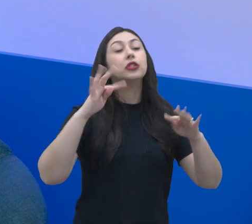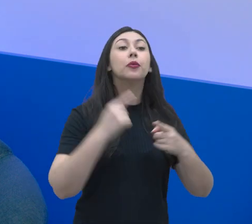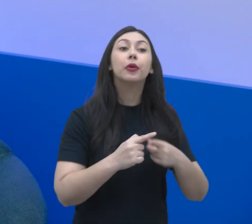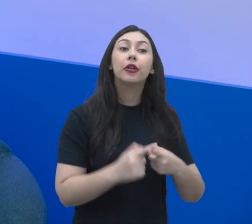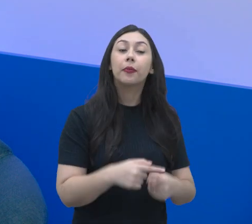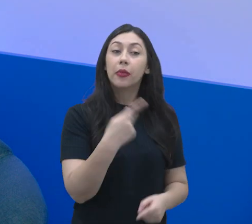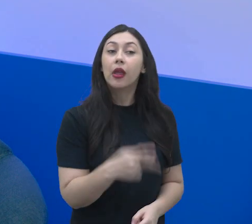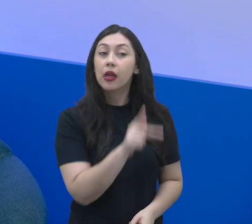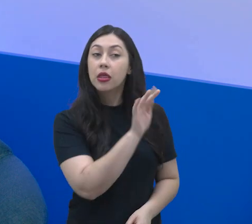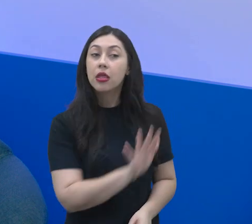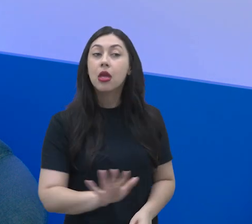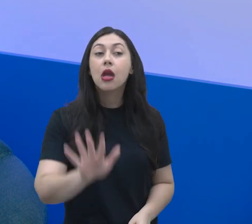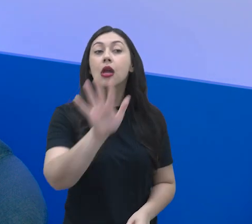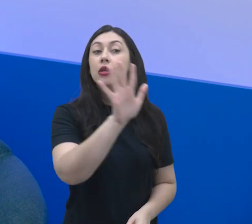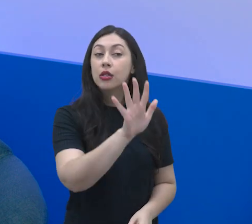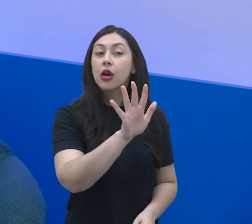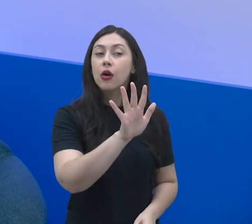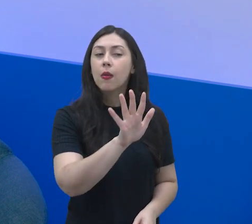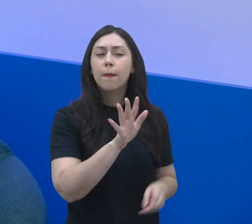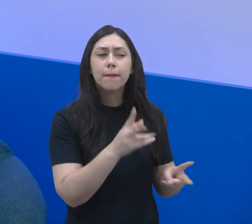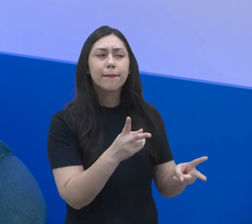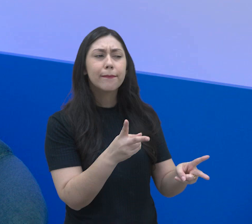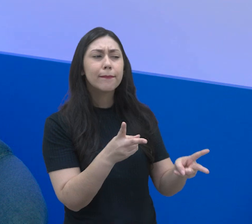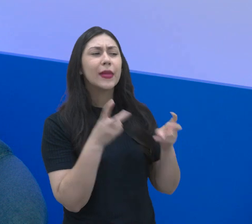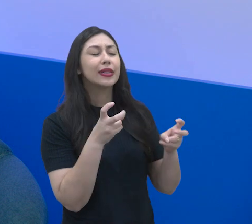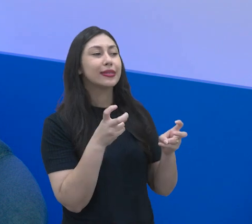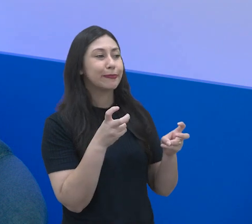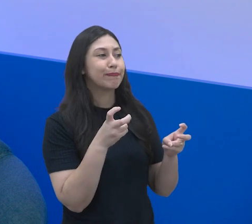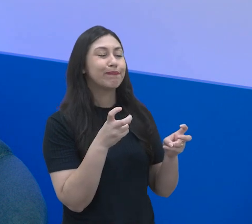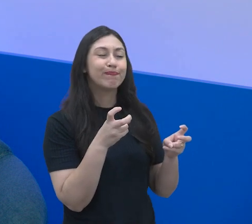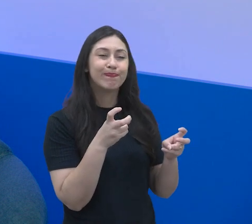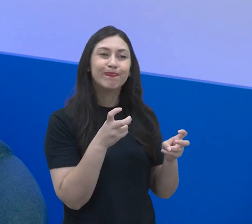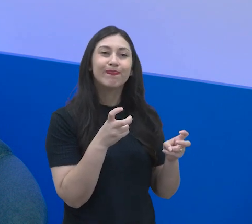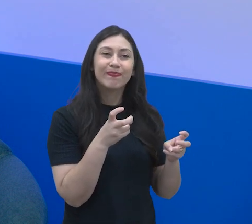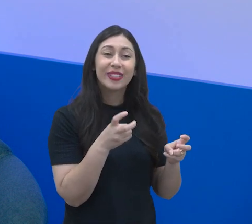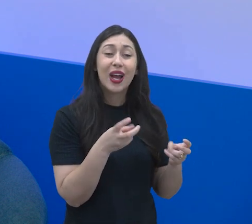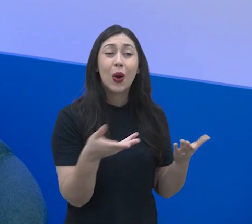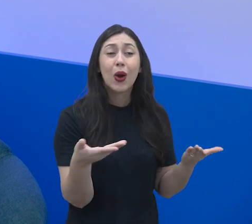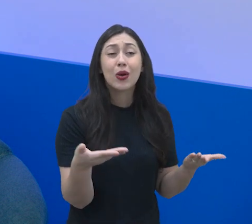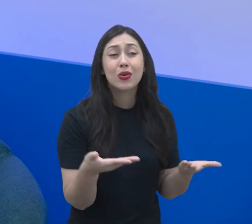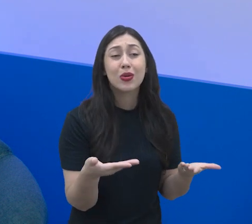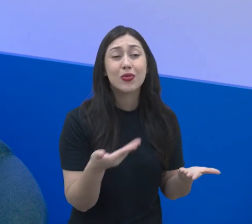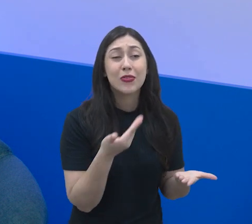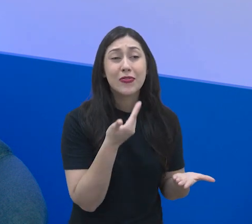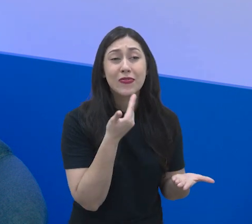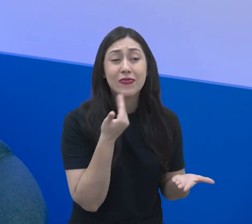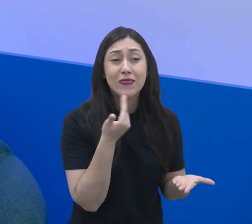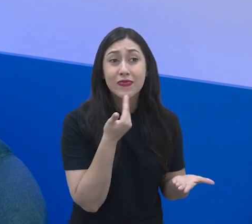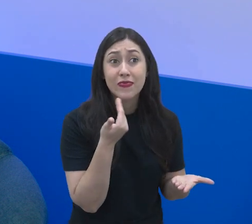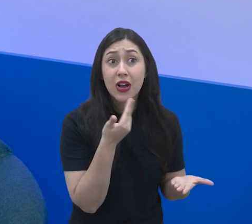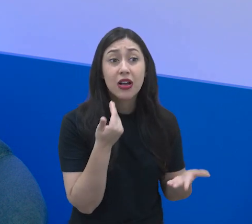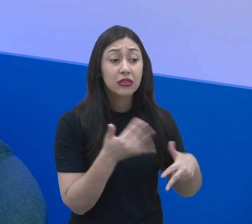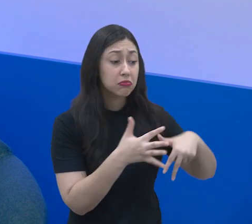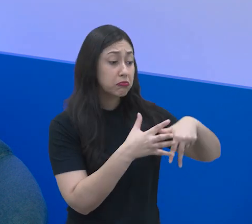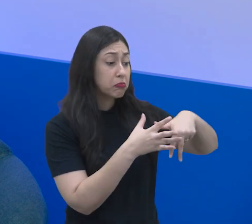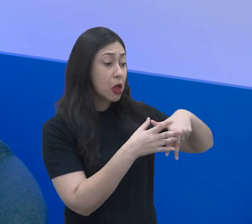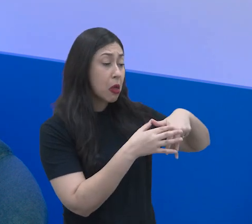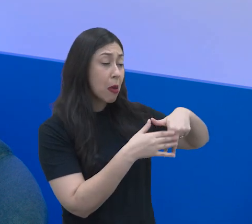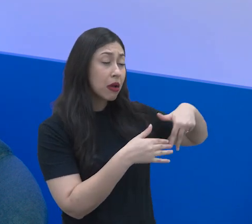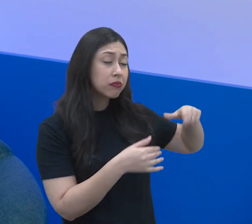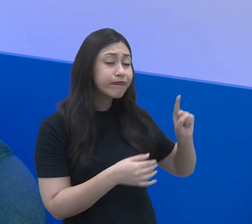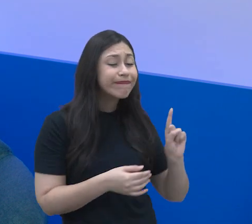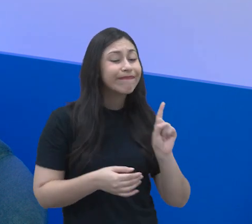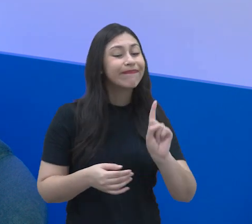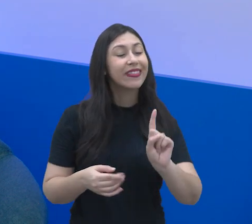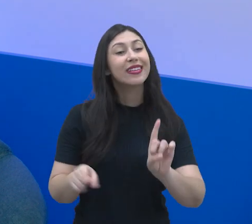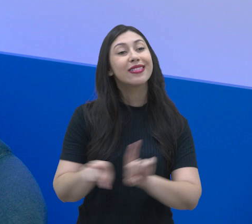região centro-oeste, a gente também tem esse entendimento e tem essa consciência de que existe uma facilidade, tanto dos pacientes ao